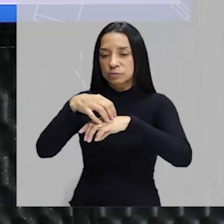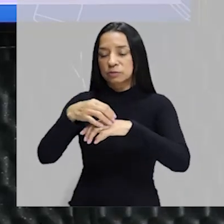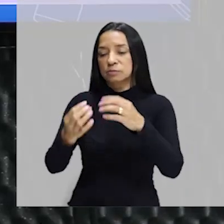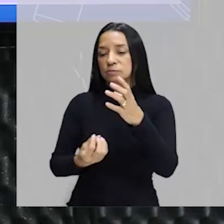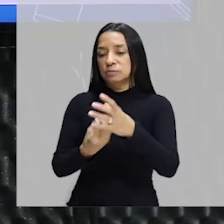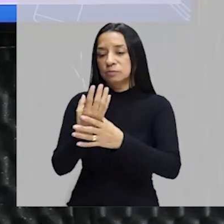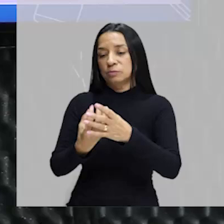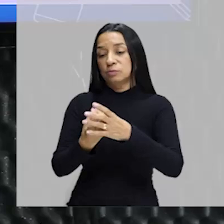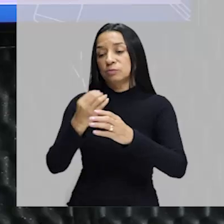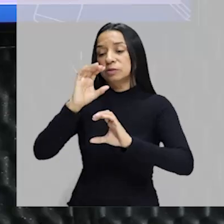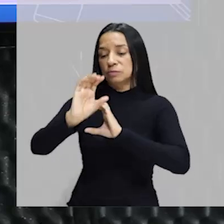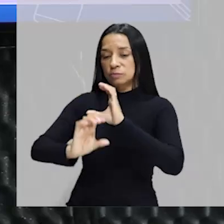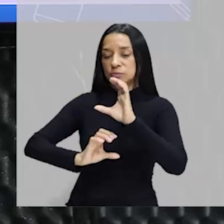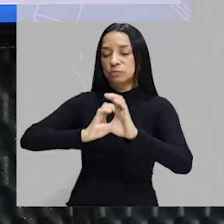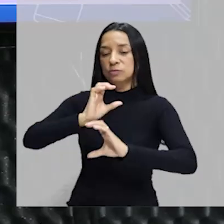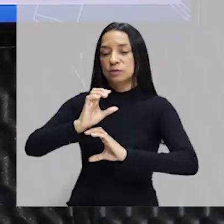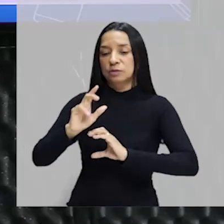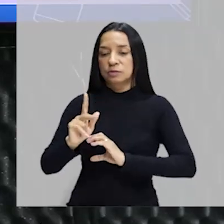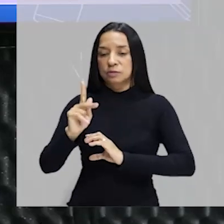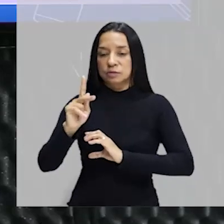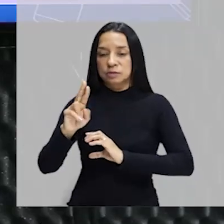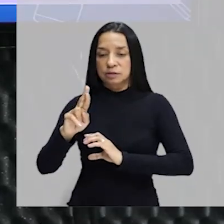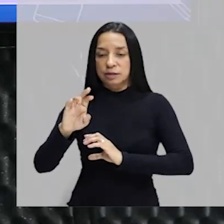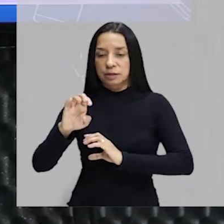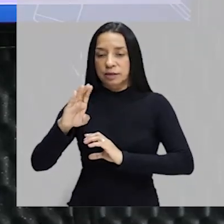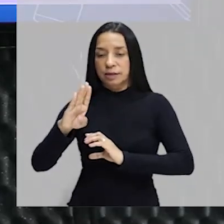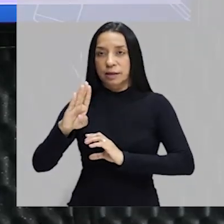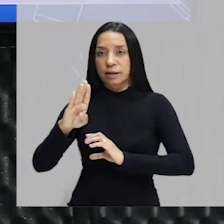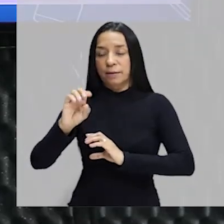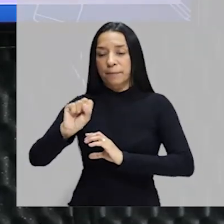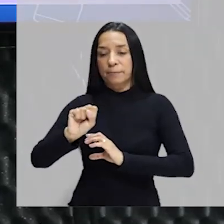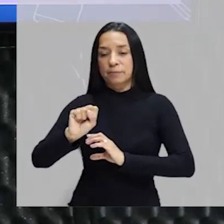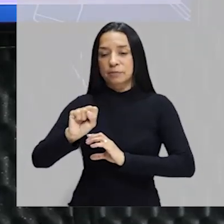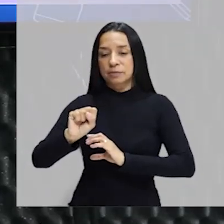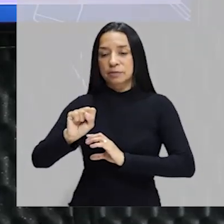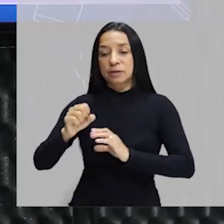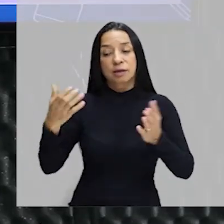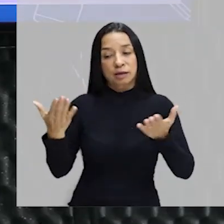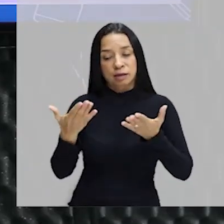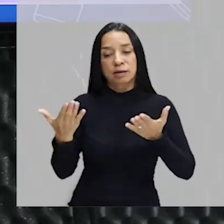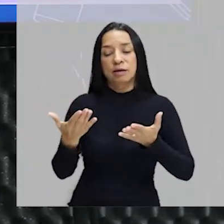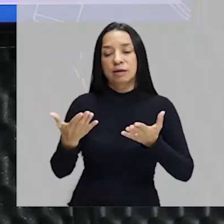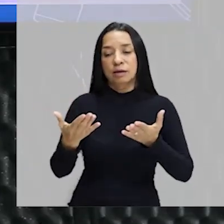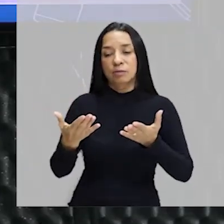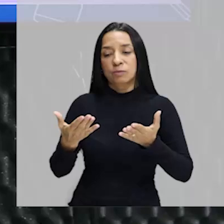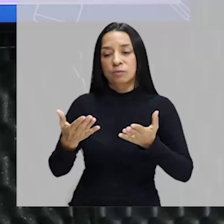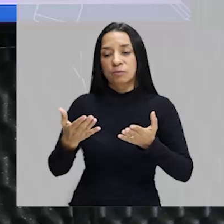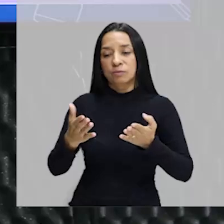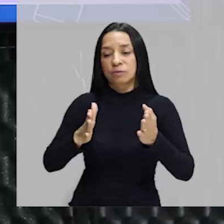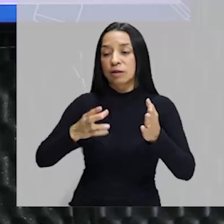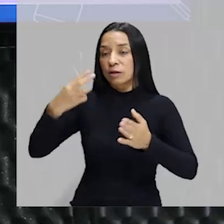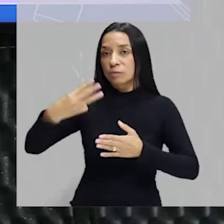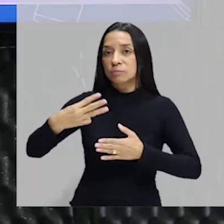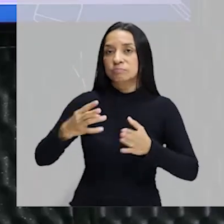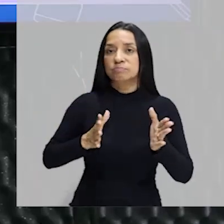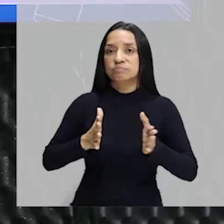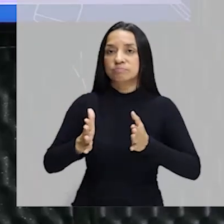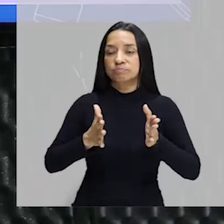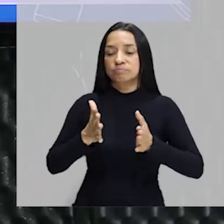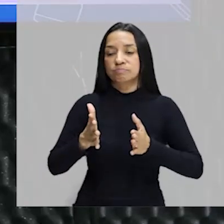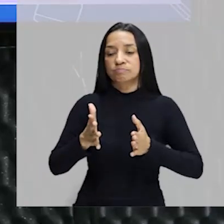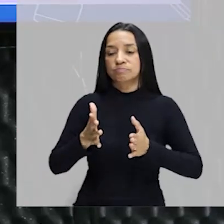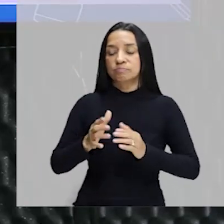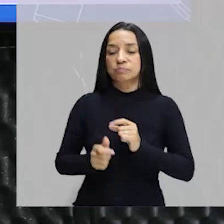ciclo de Krebs. Vários são produzidos e eles vão para uma terceira etapa. Nessa terceira etapa,